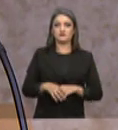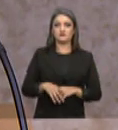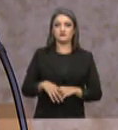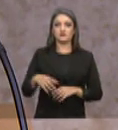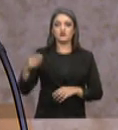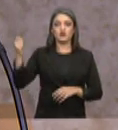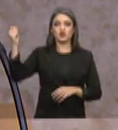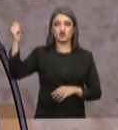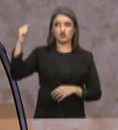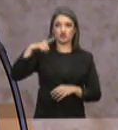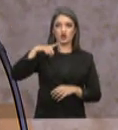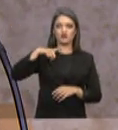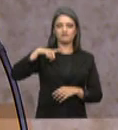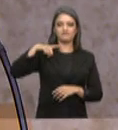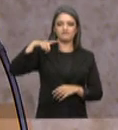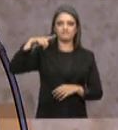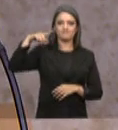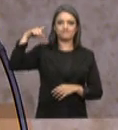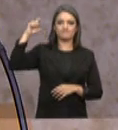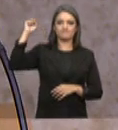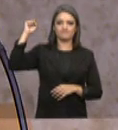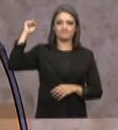sol se apagou